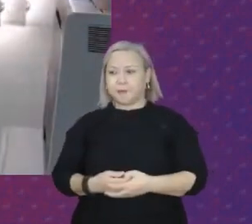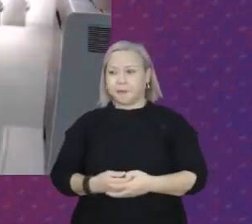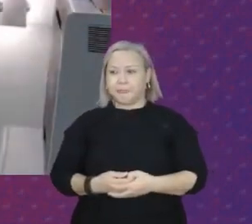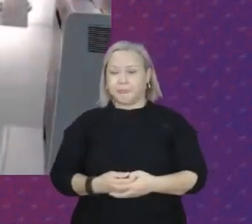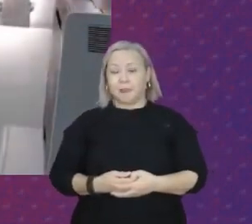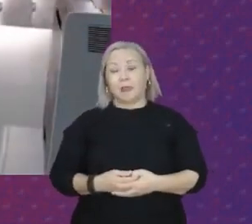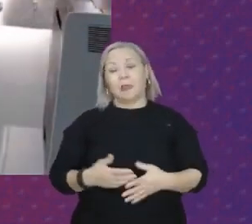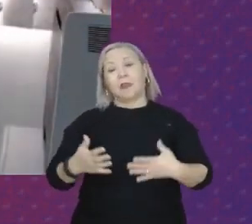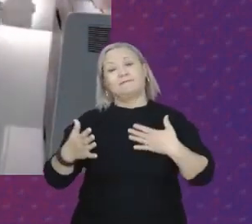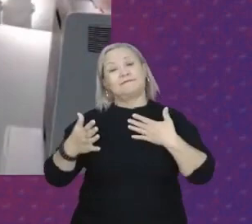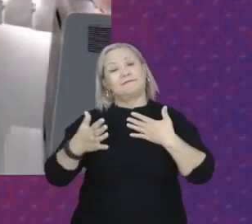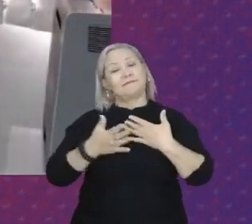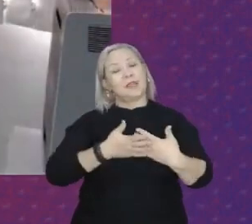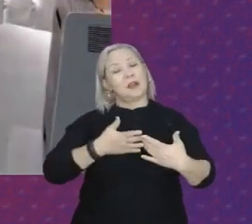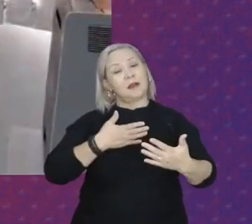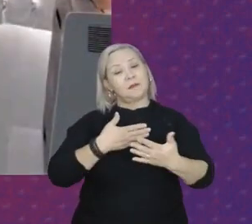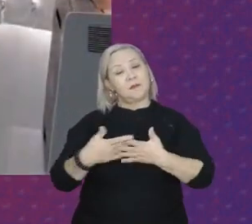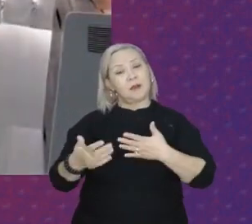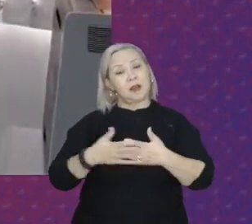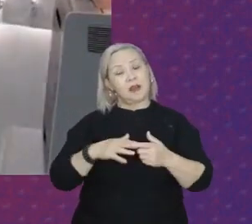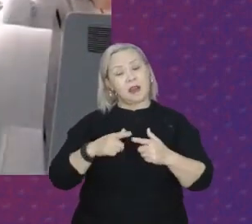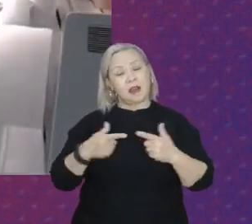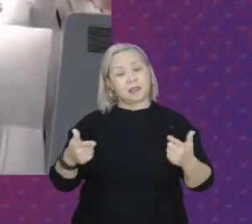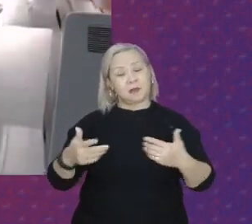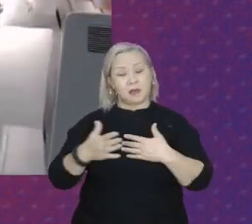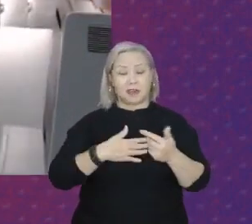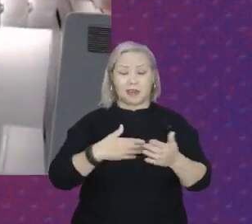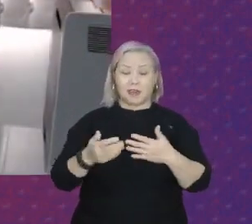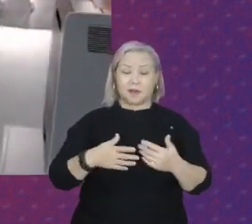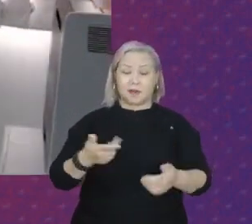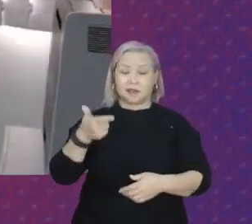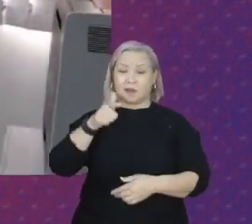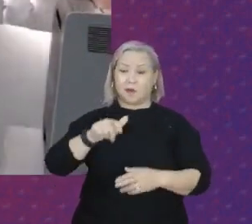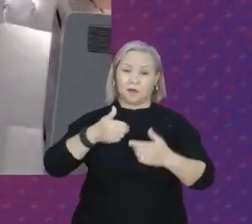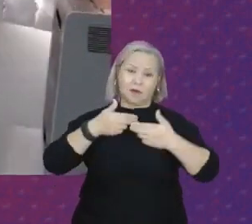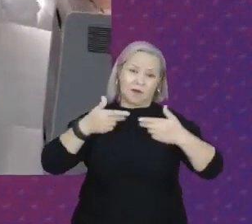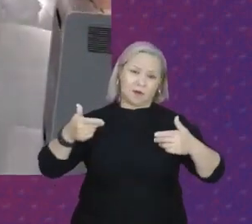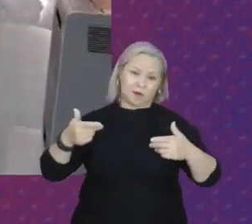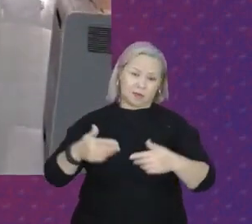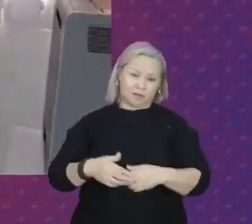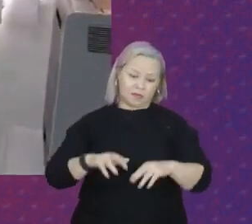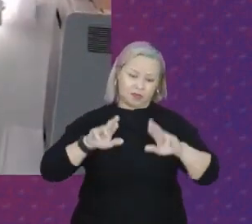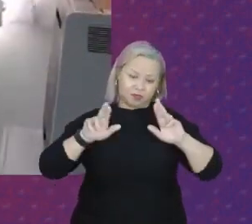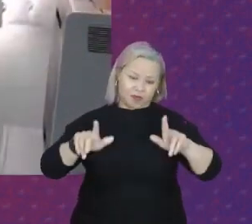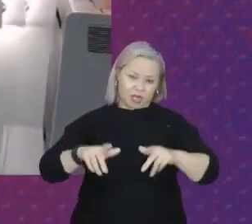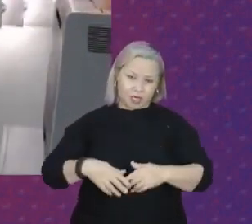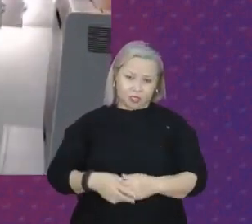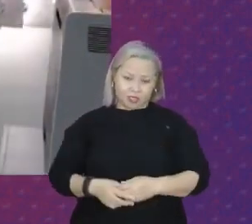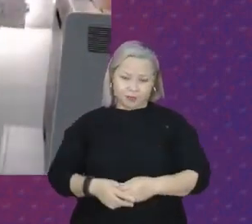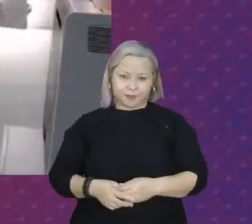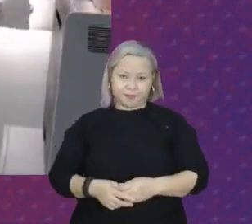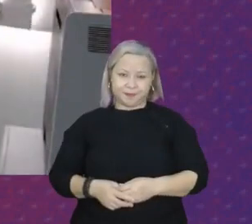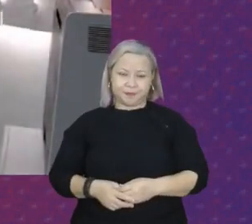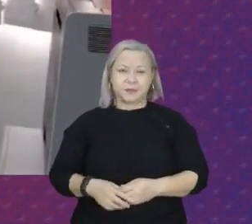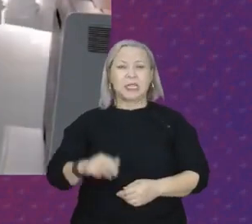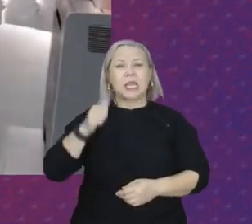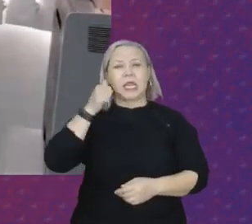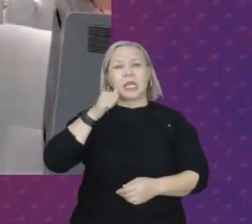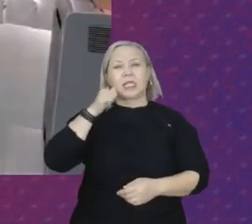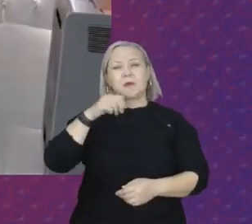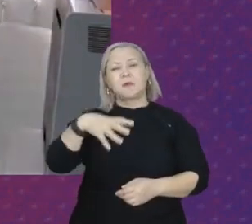na prática, né, a teoria é outra, e quando a mulher